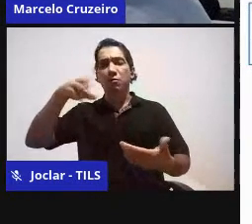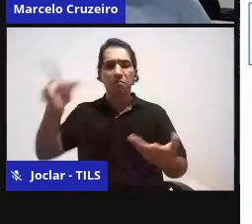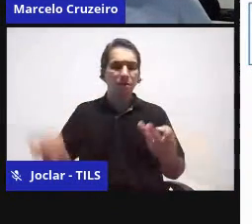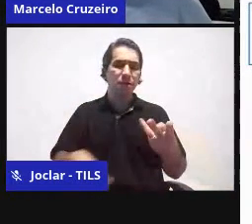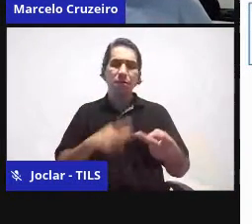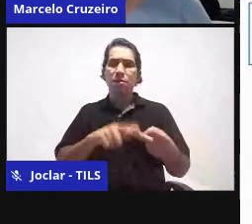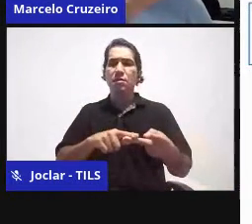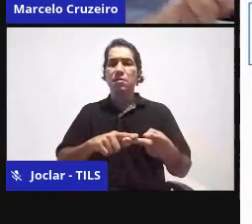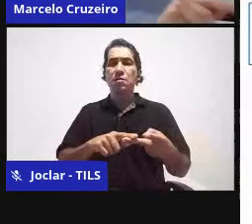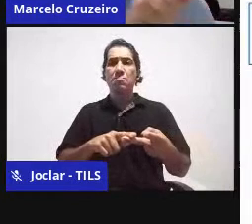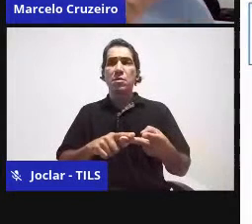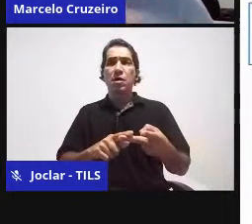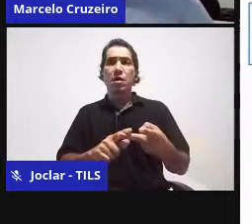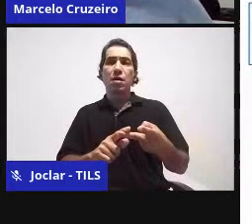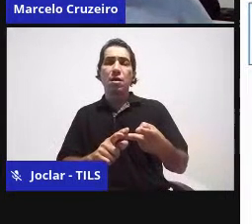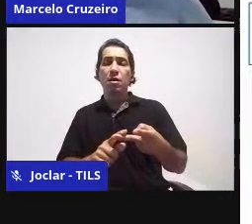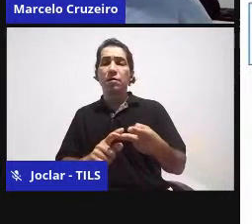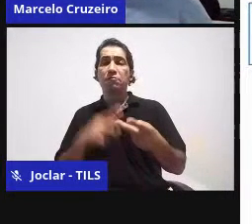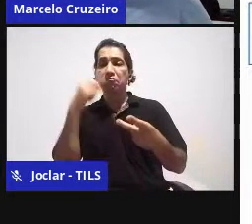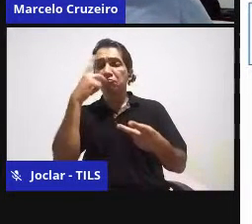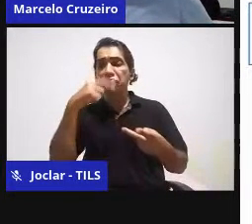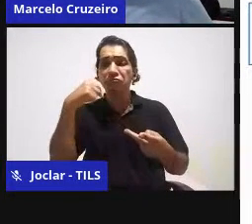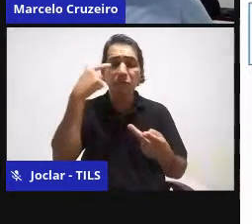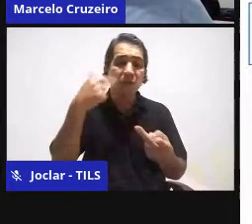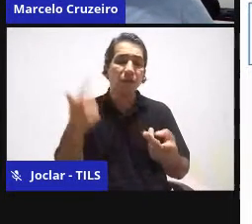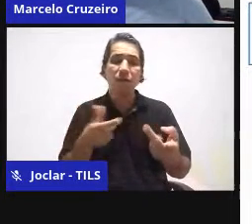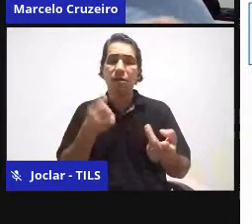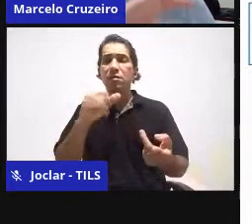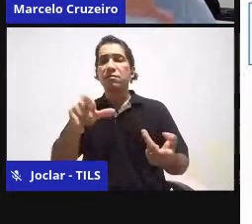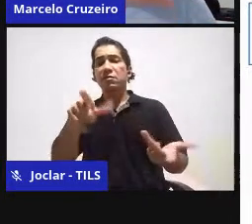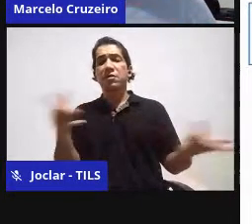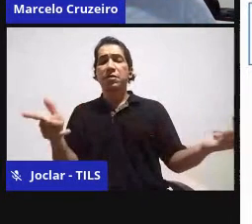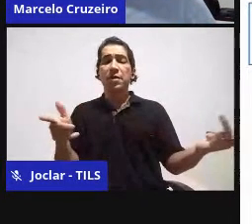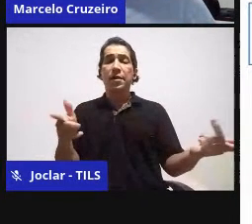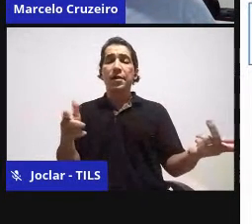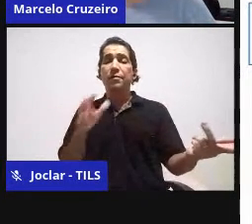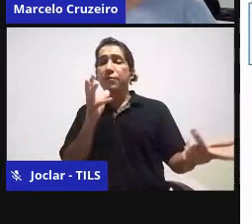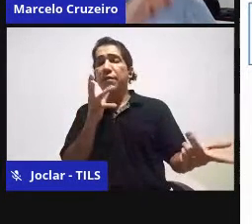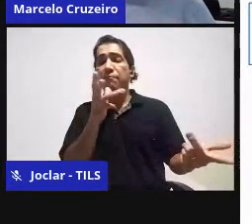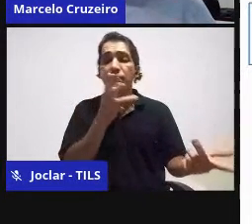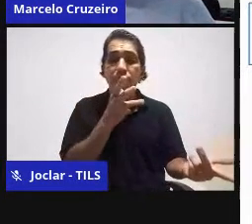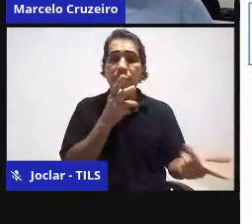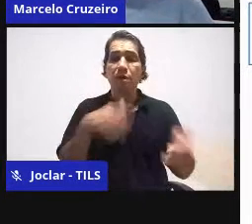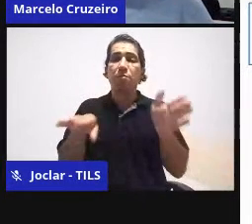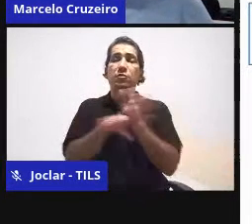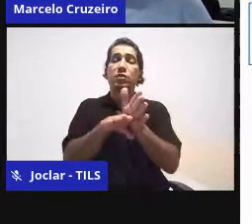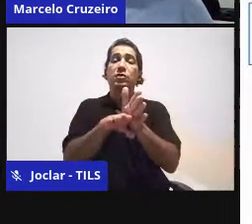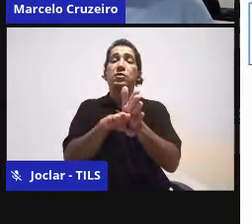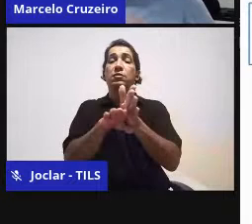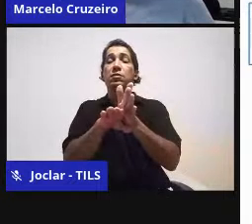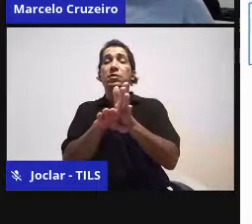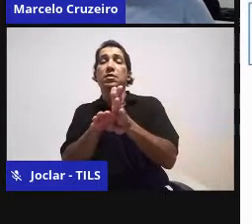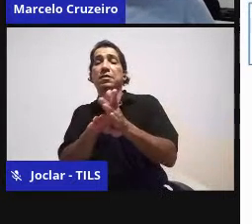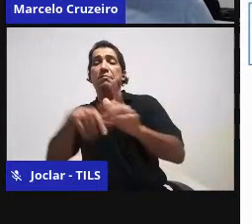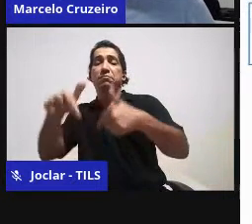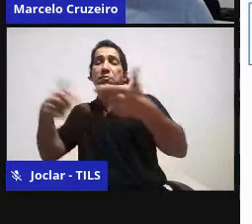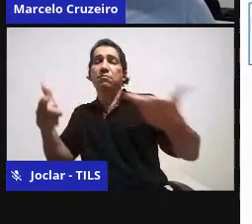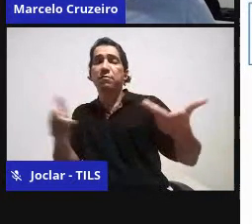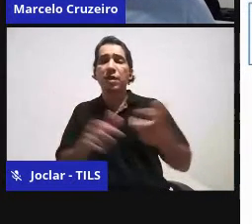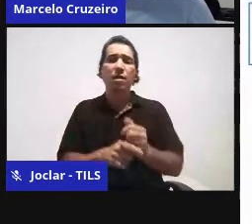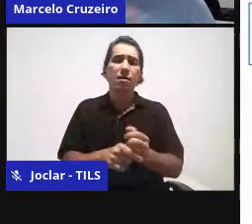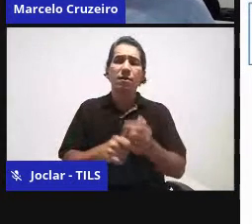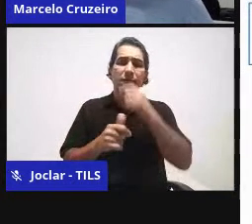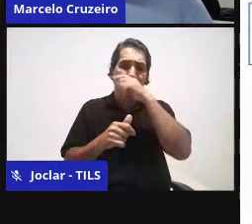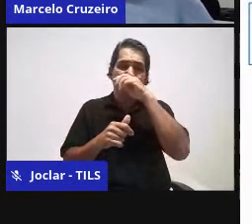baseado na condição de tempo, se está chuvoso ou não, né? Então você teria isso tudo numa única plataforma, né? Você não precisasse